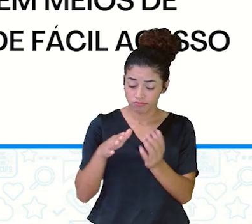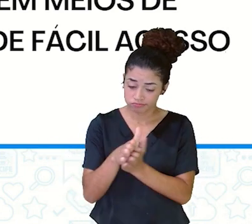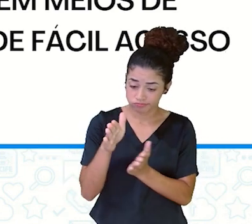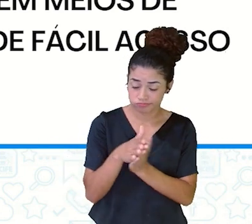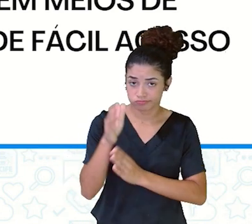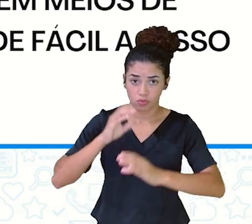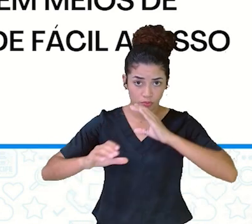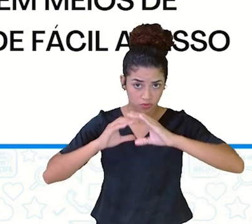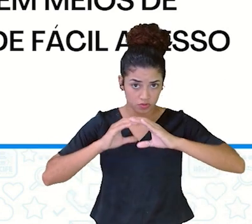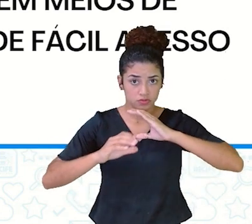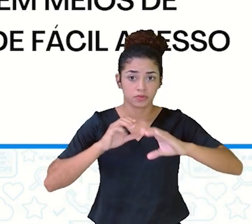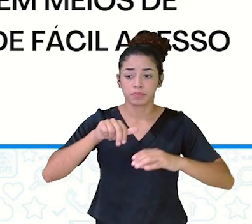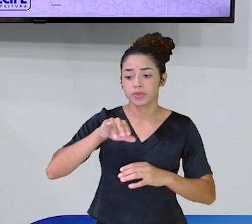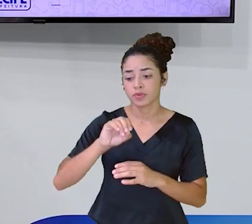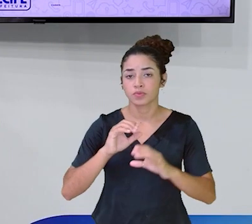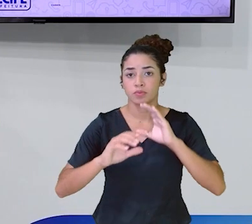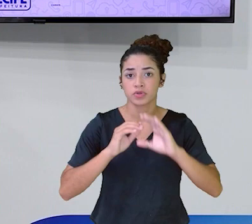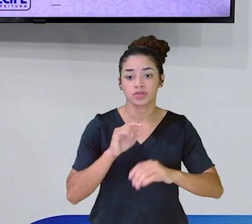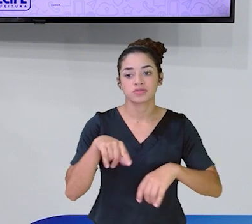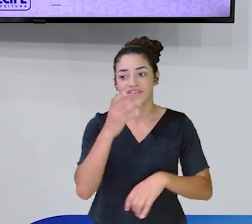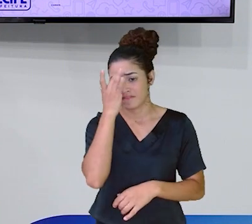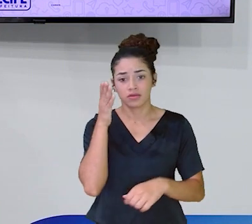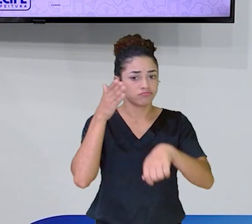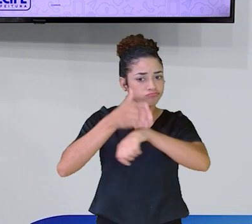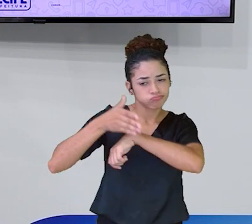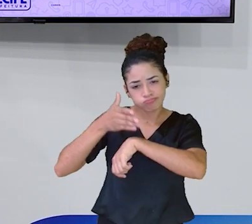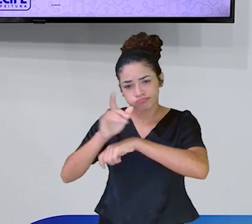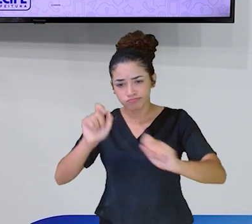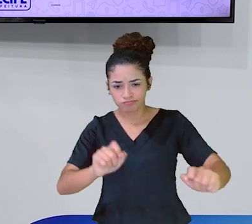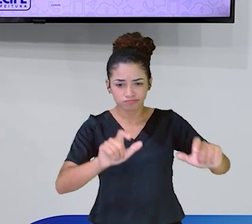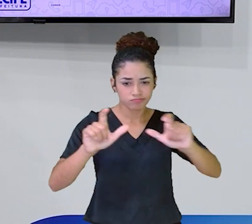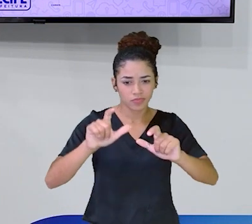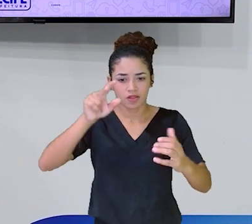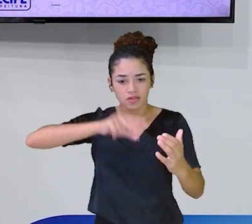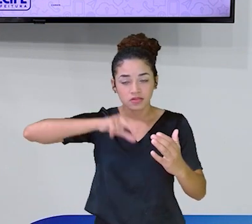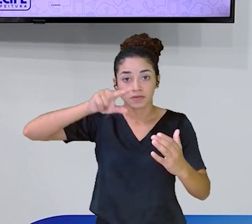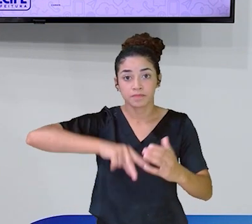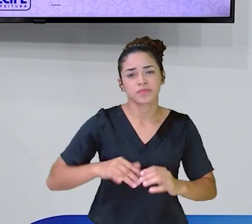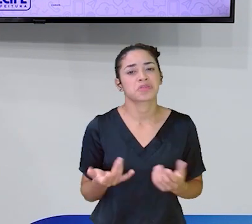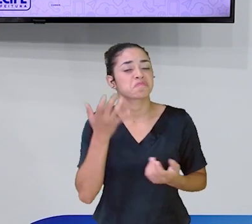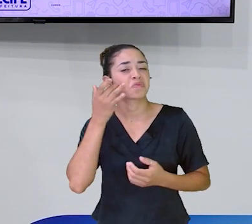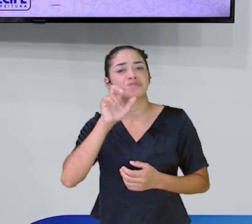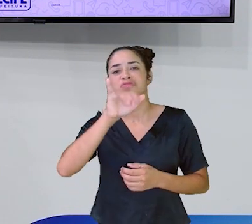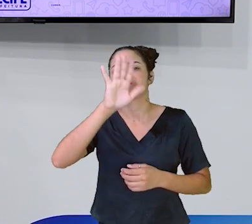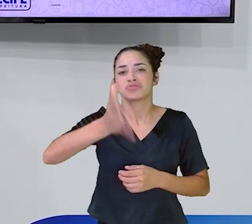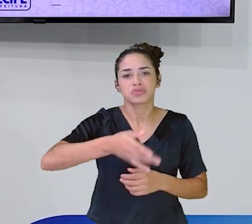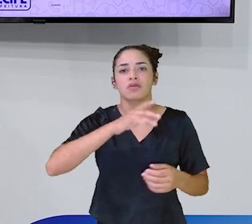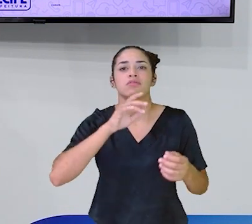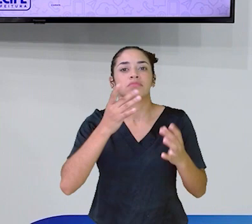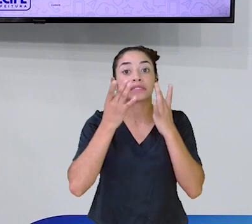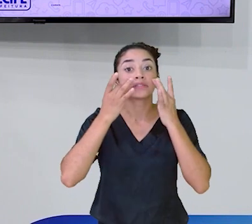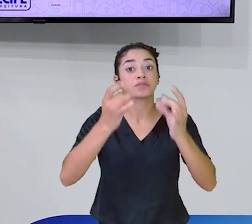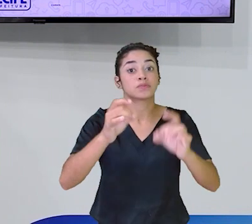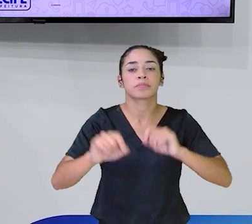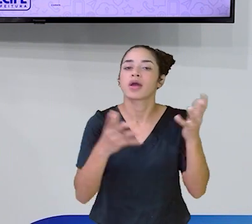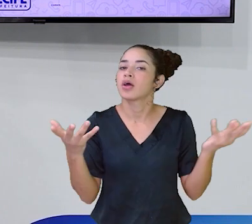de comunicação de fácil acesso. Não sei se você já prestou atenção, mas a partir de